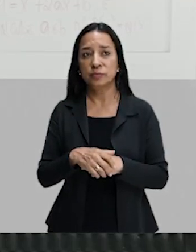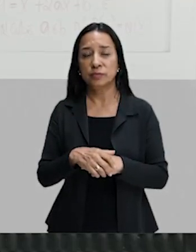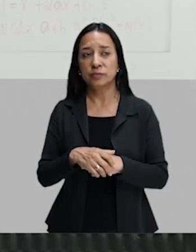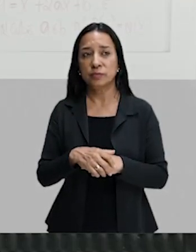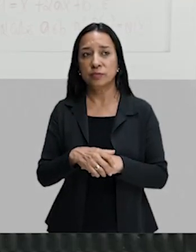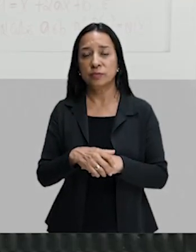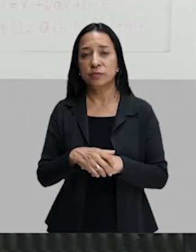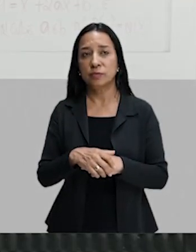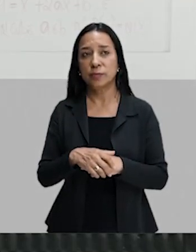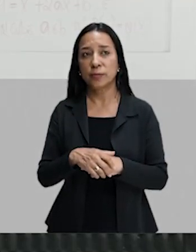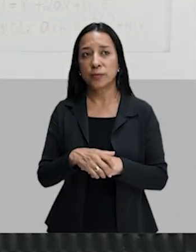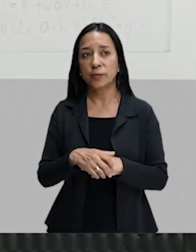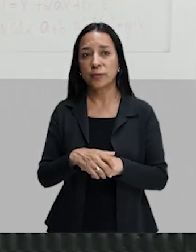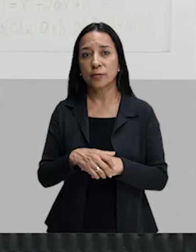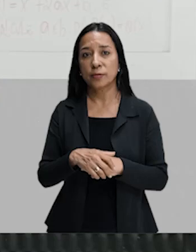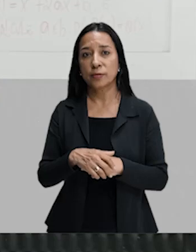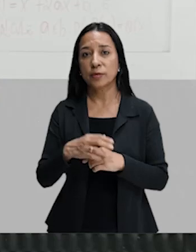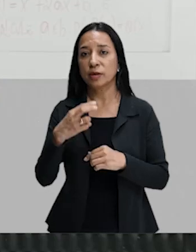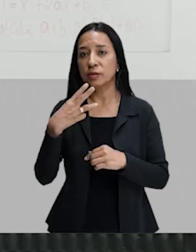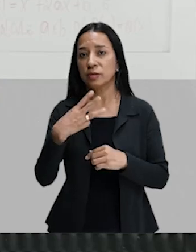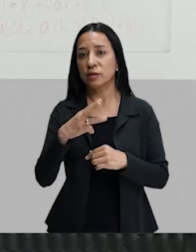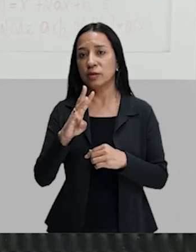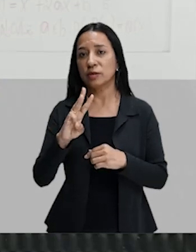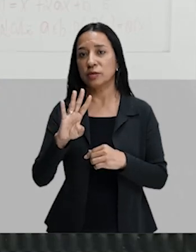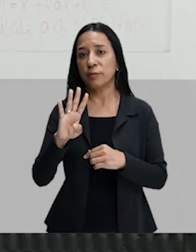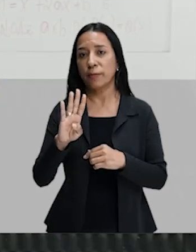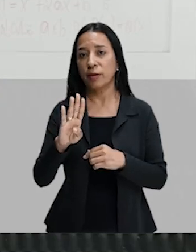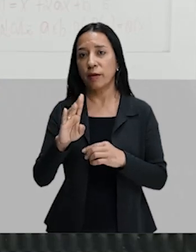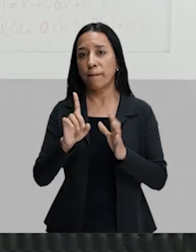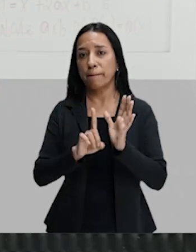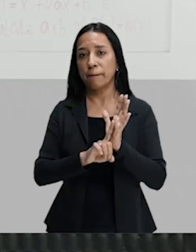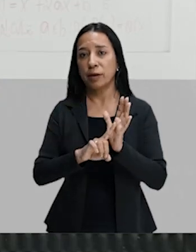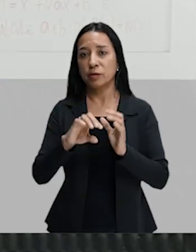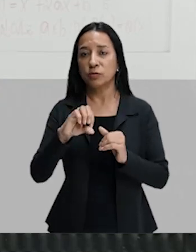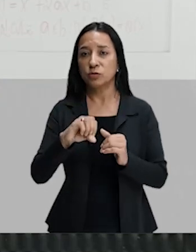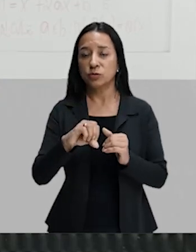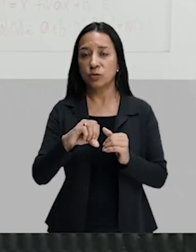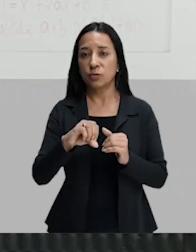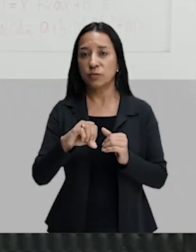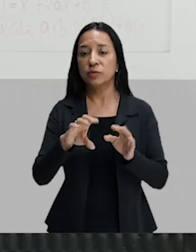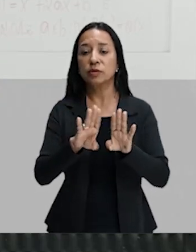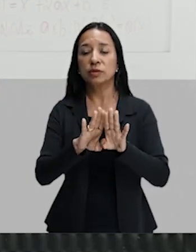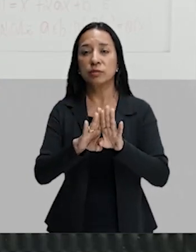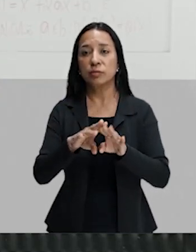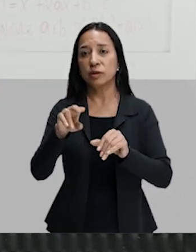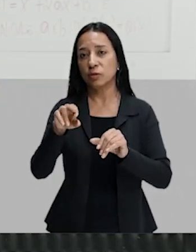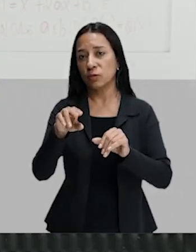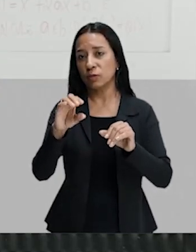3b menos 9 também tem que ser igual a zero.